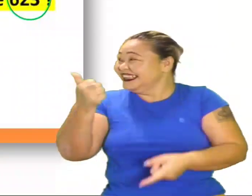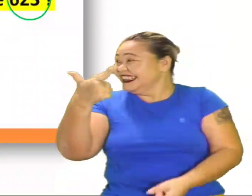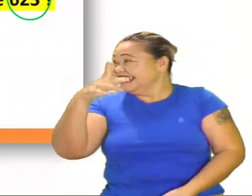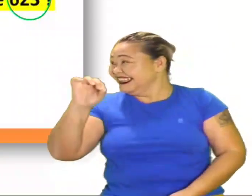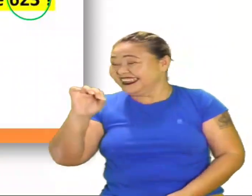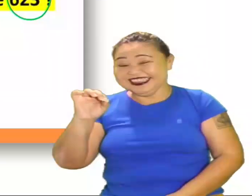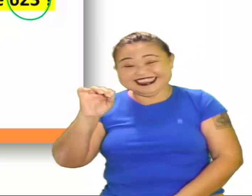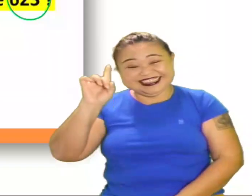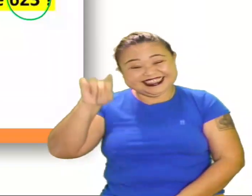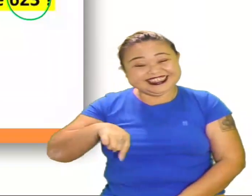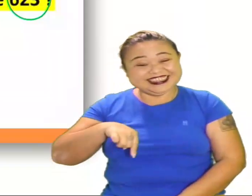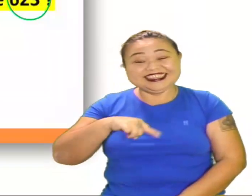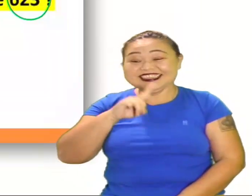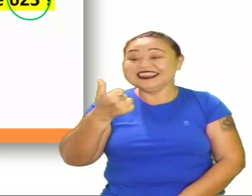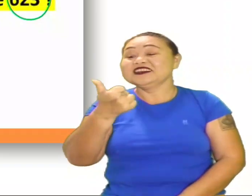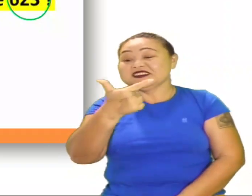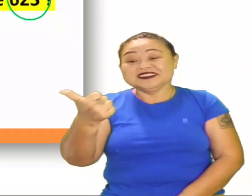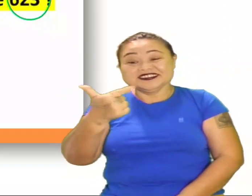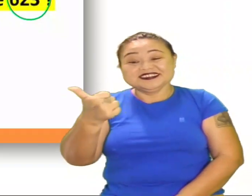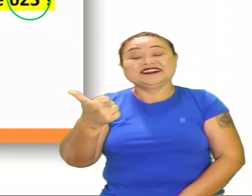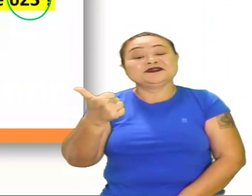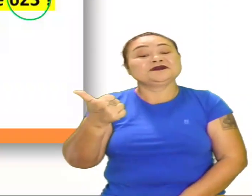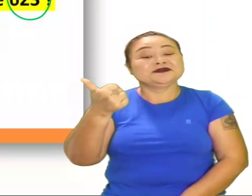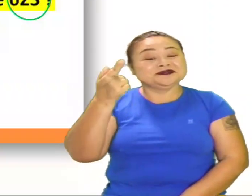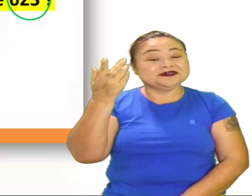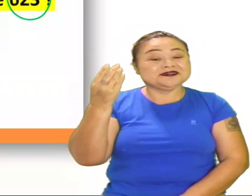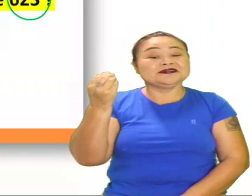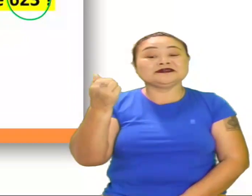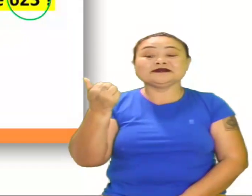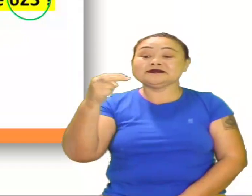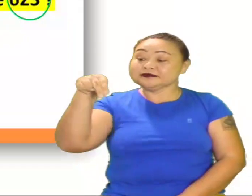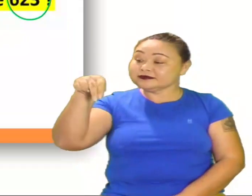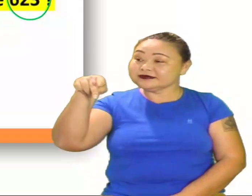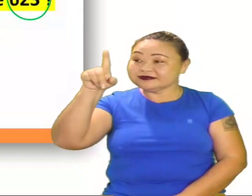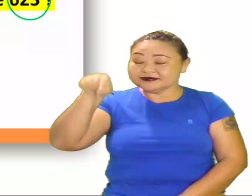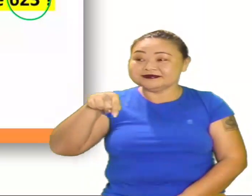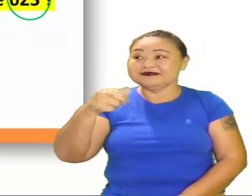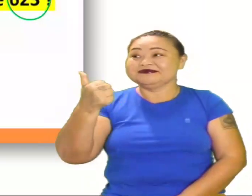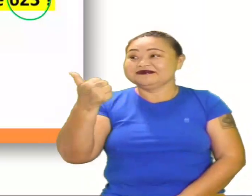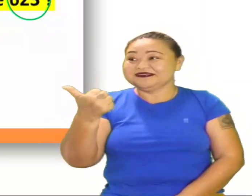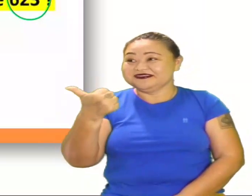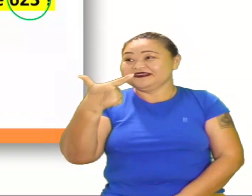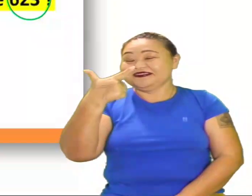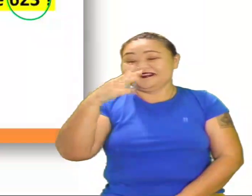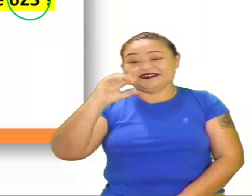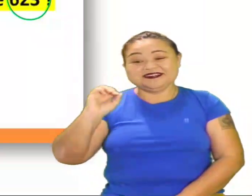120. Porque 60 por 5 é 12, não 12. é? Então, o nosso N aqui é